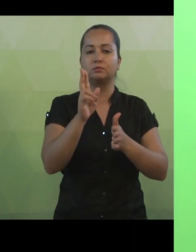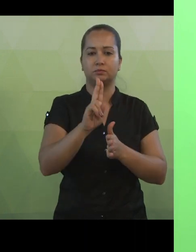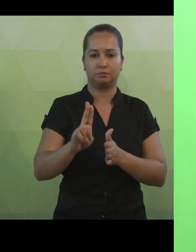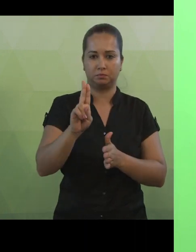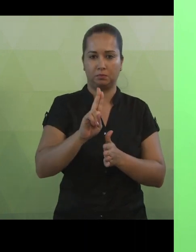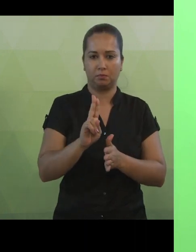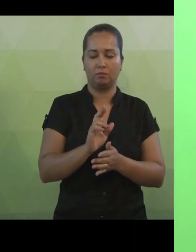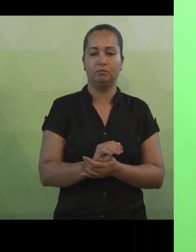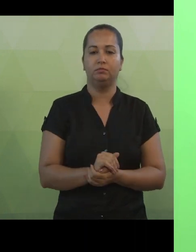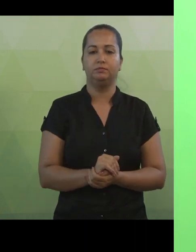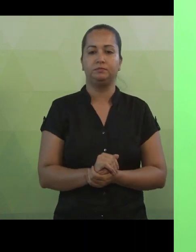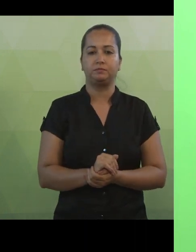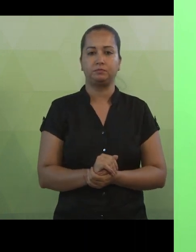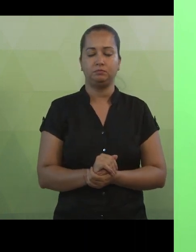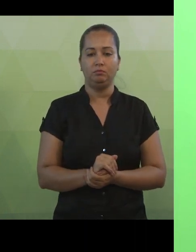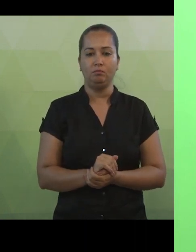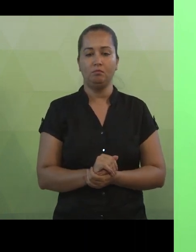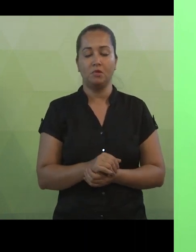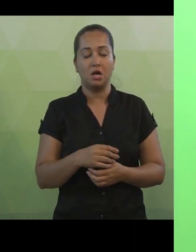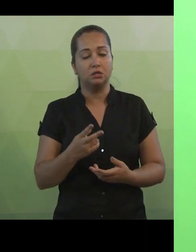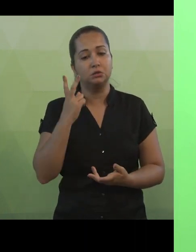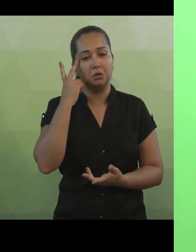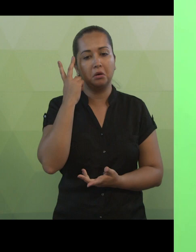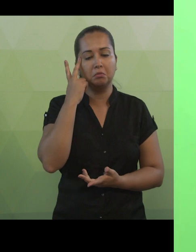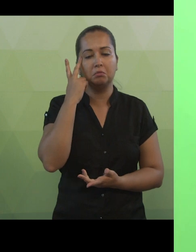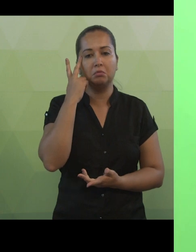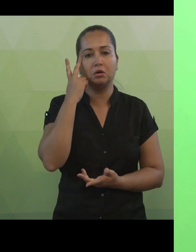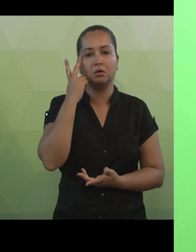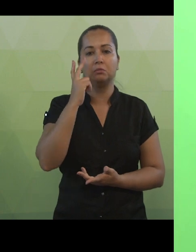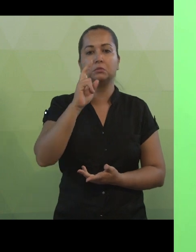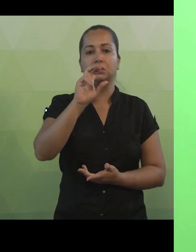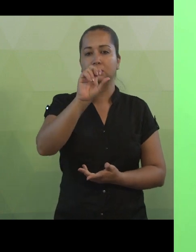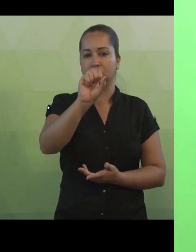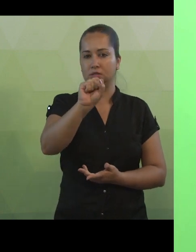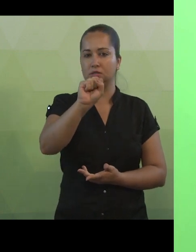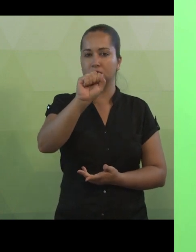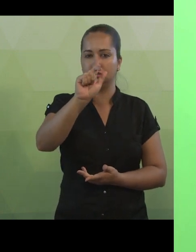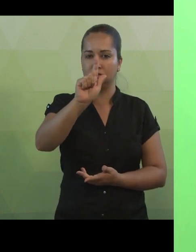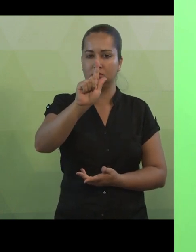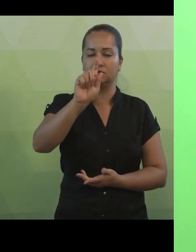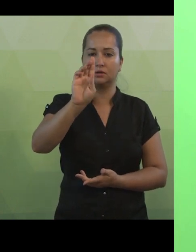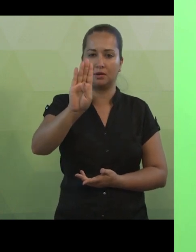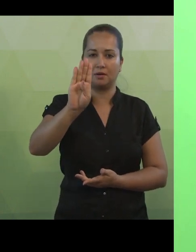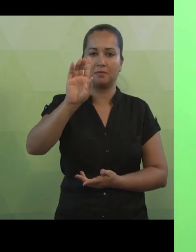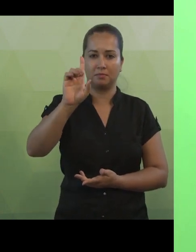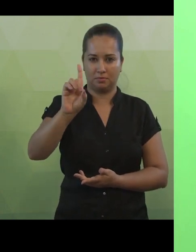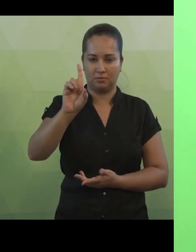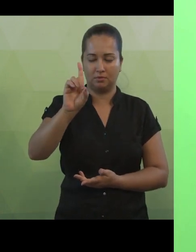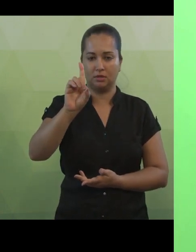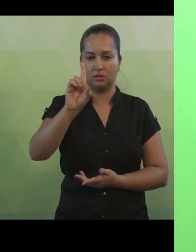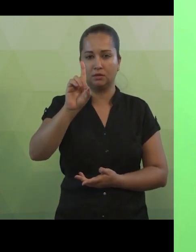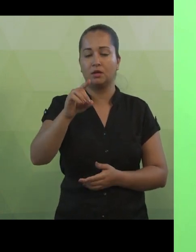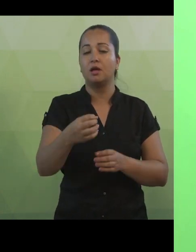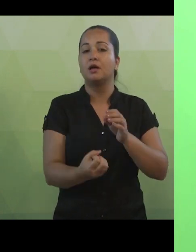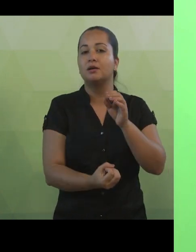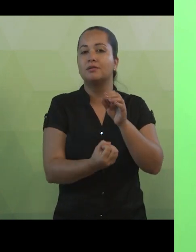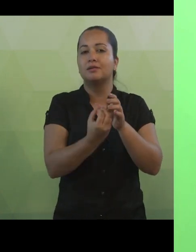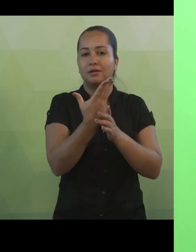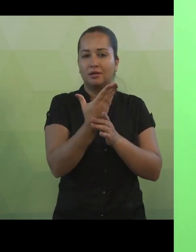usuários. Normalmente, os SGBDs eles criam, para registrar todas as informações globais de uma